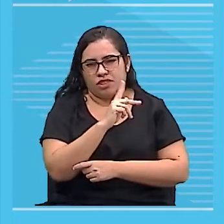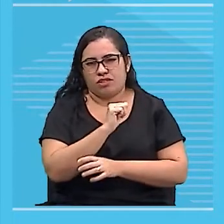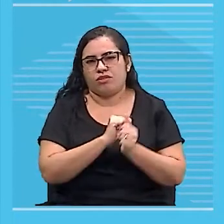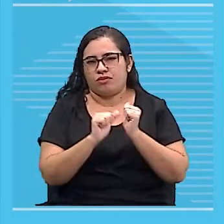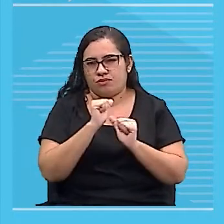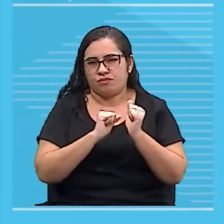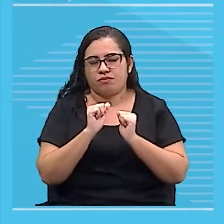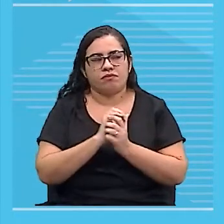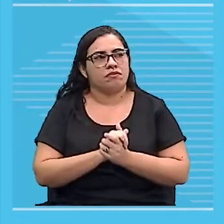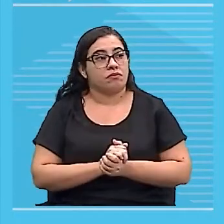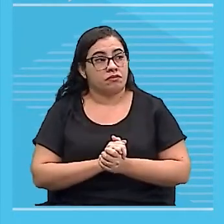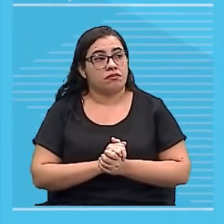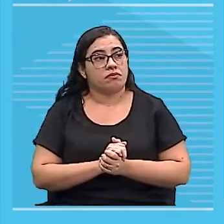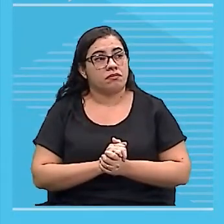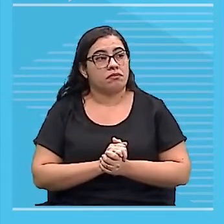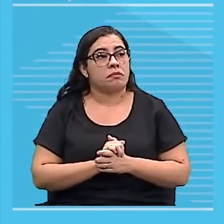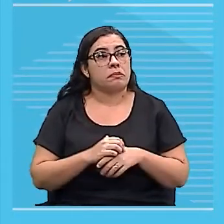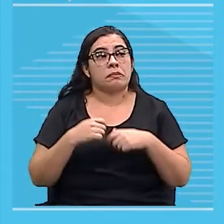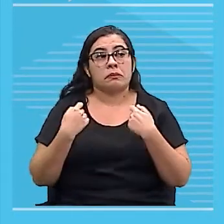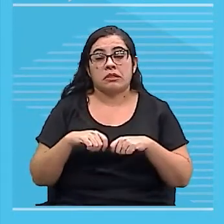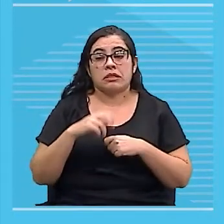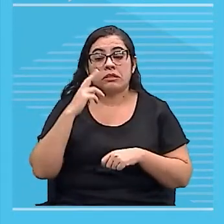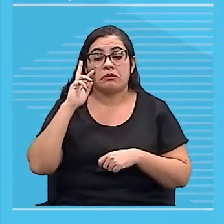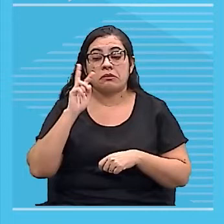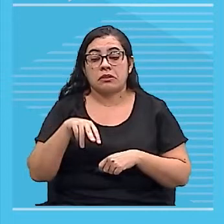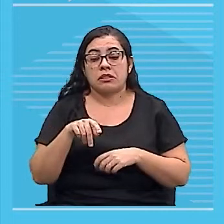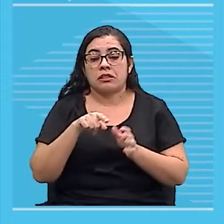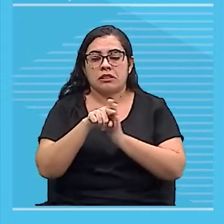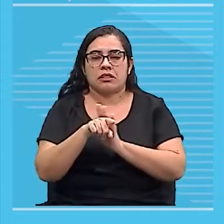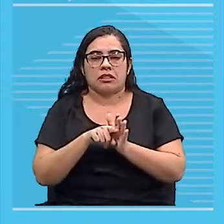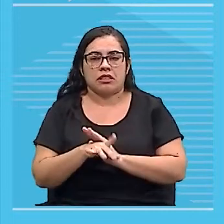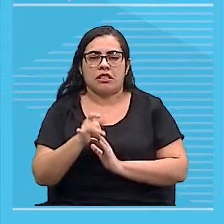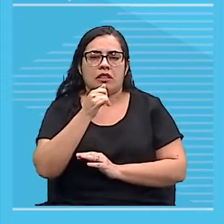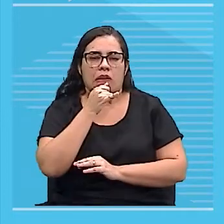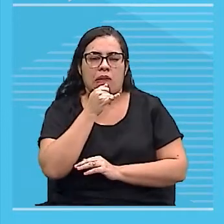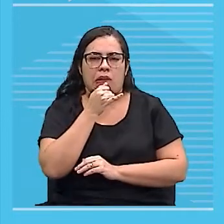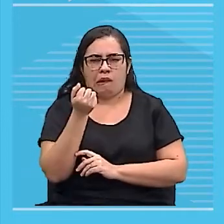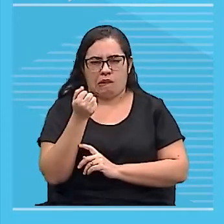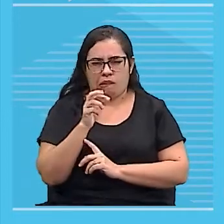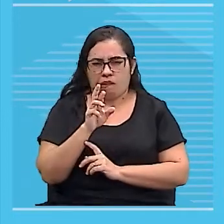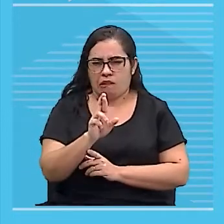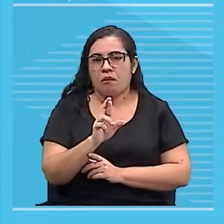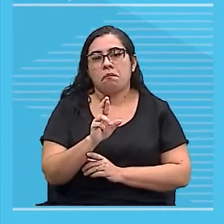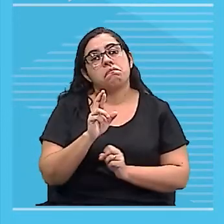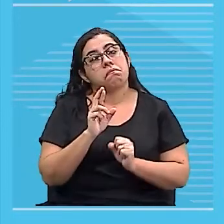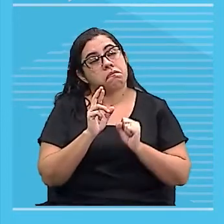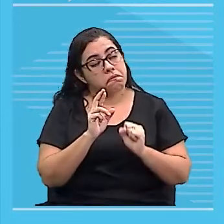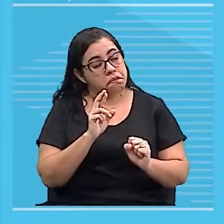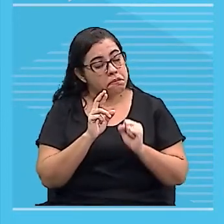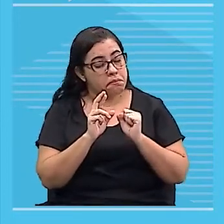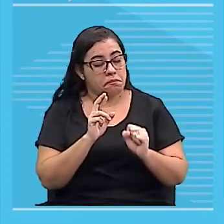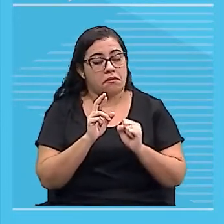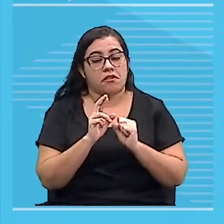Essa constante ela depende desse material. Eu posso usar, por exemplo, ar? Pode, é um